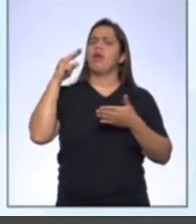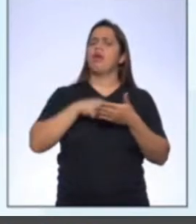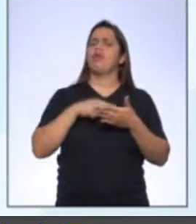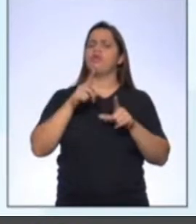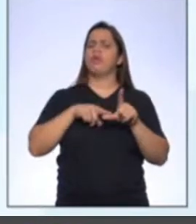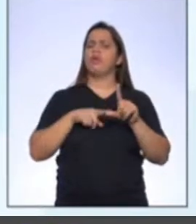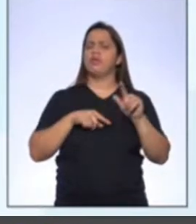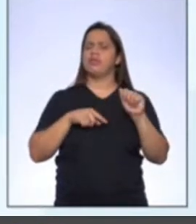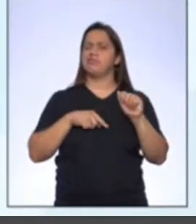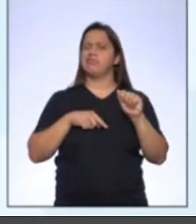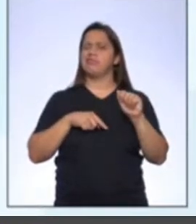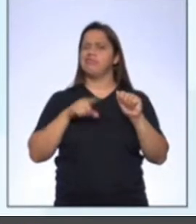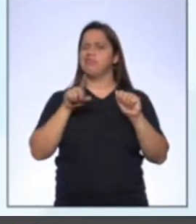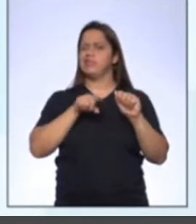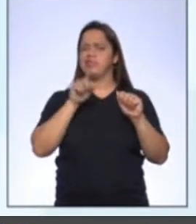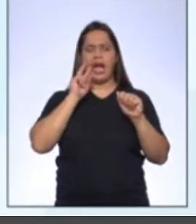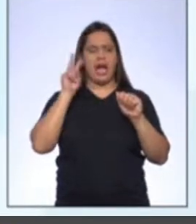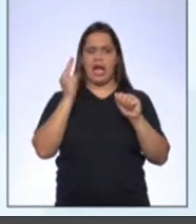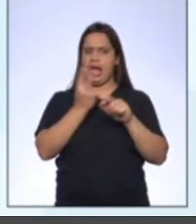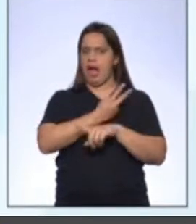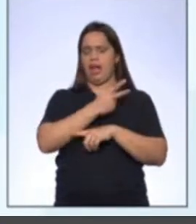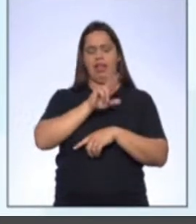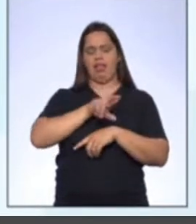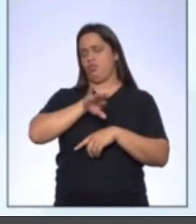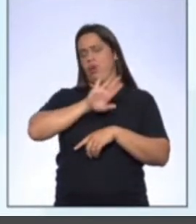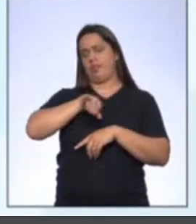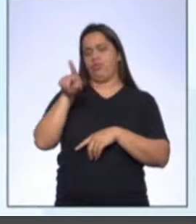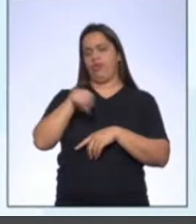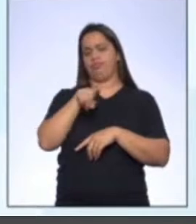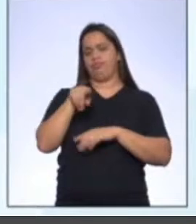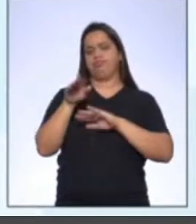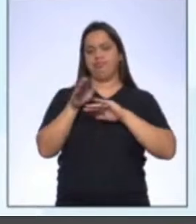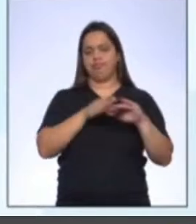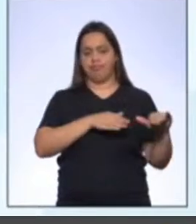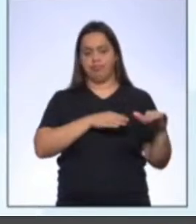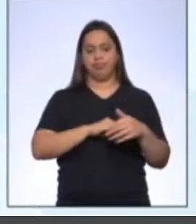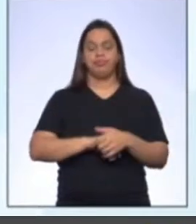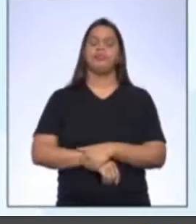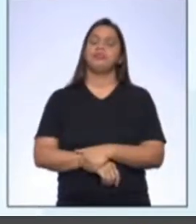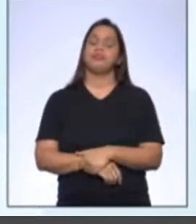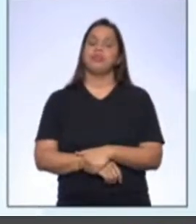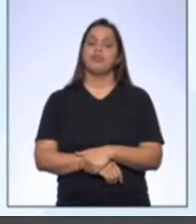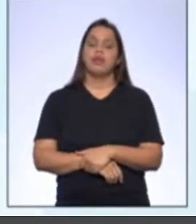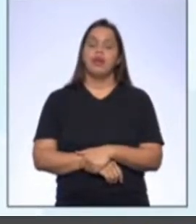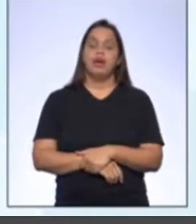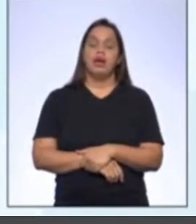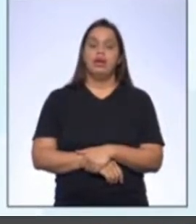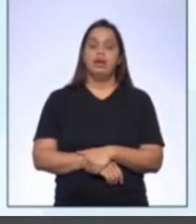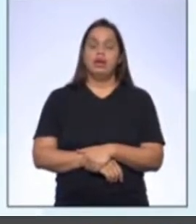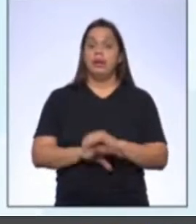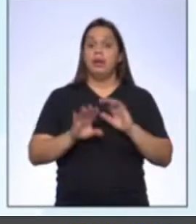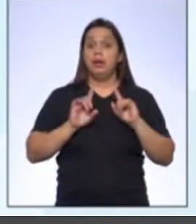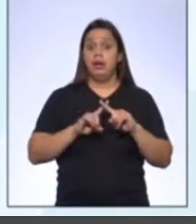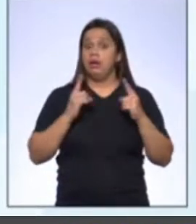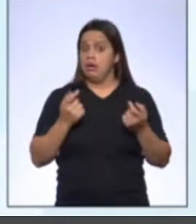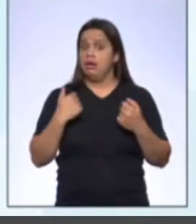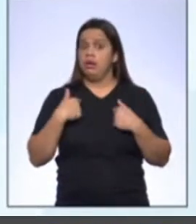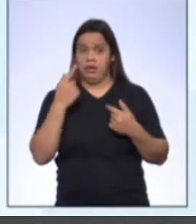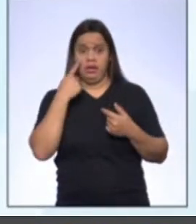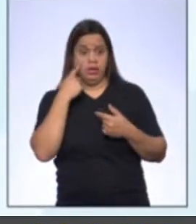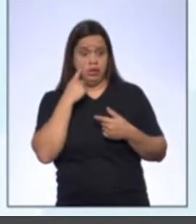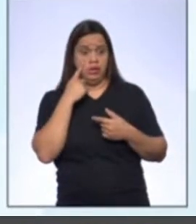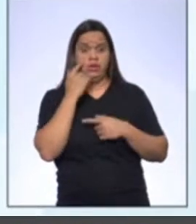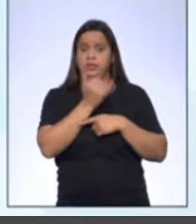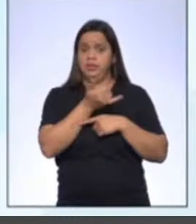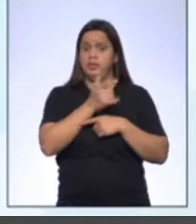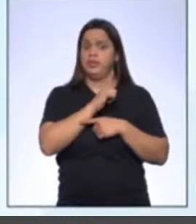já sei que não é aquela, tá bom? Não dá para ser alternativa A. Apesar de conto ter conflito